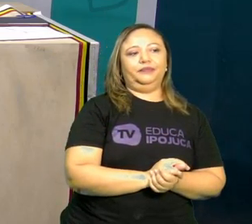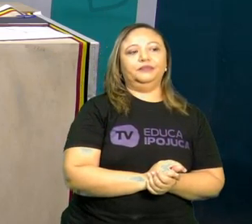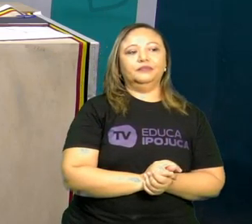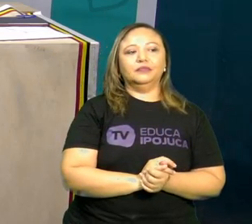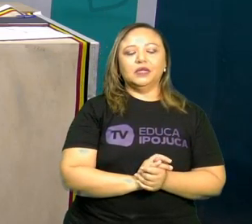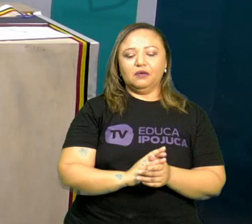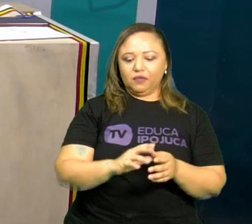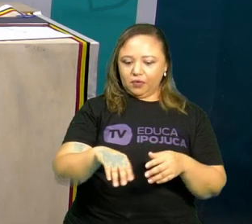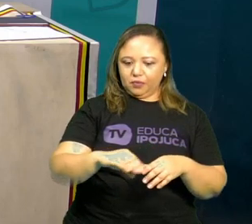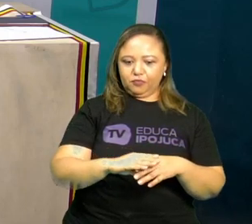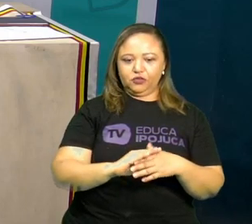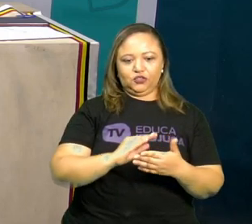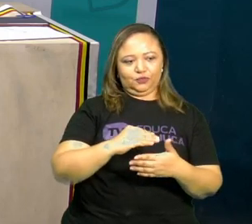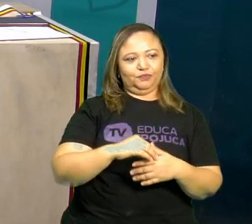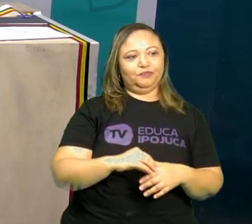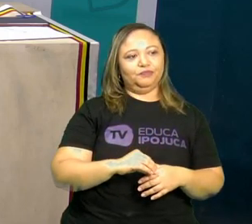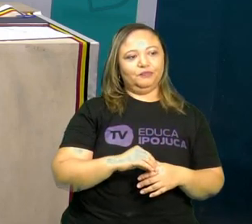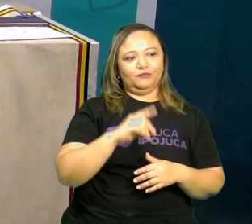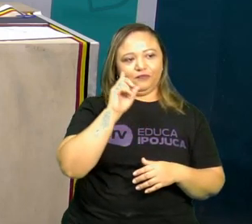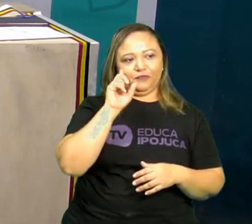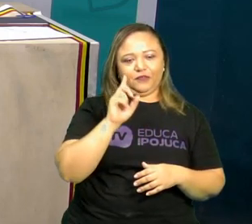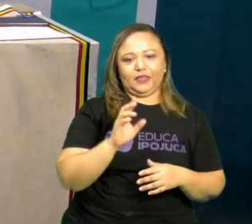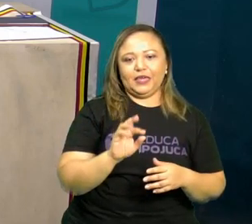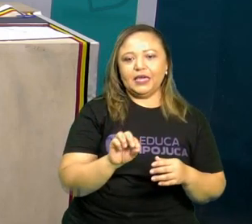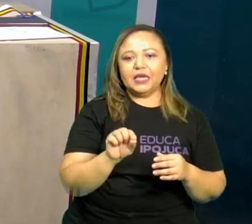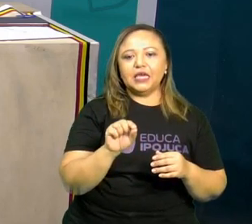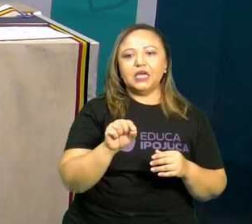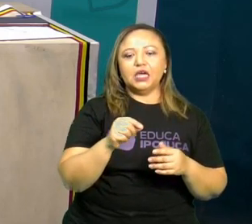Oi e aí uma vai abrir a caixinha